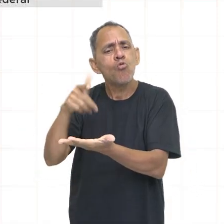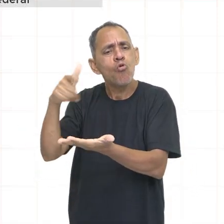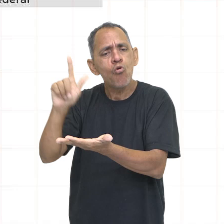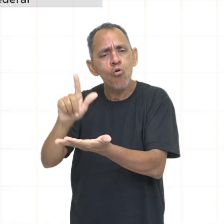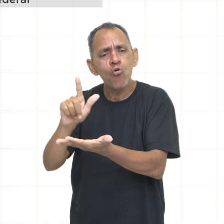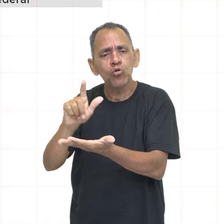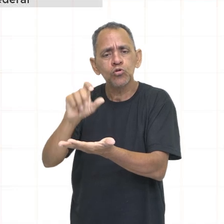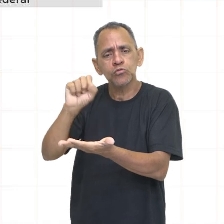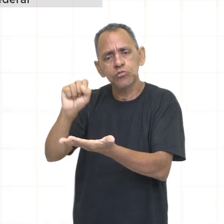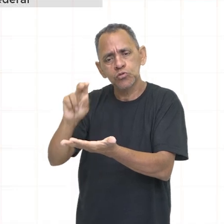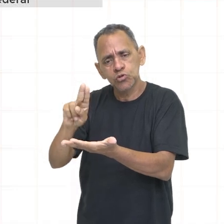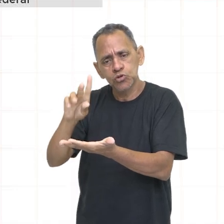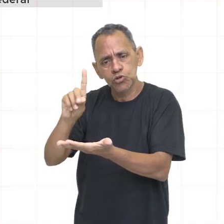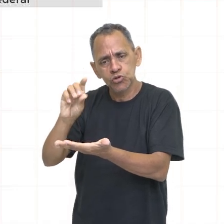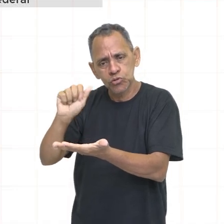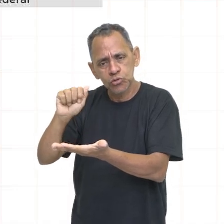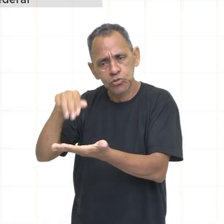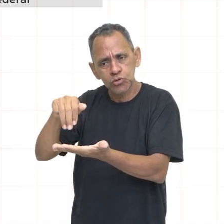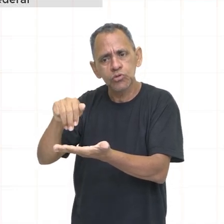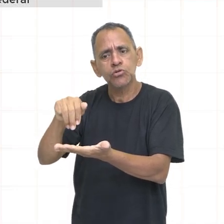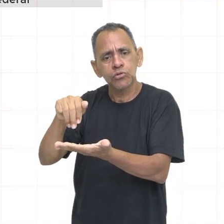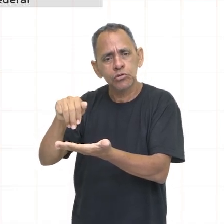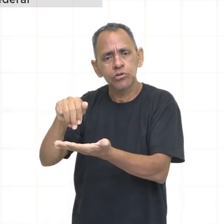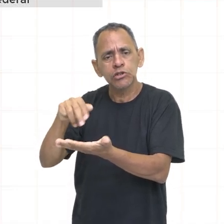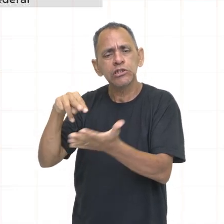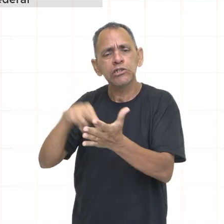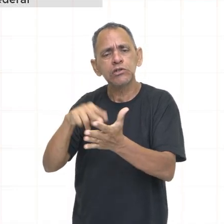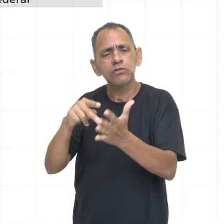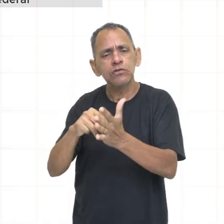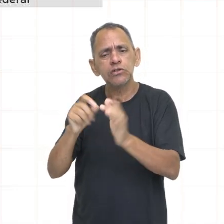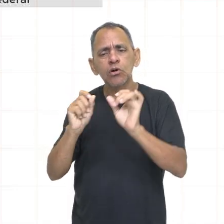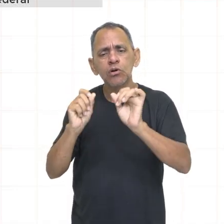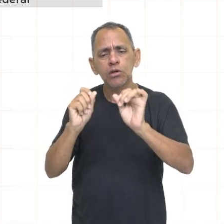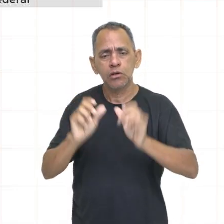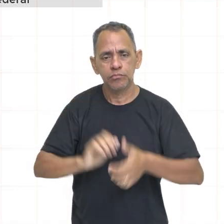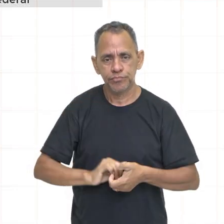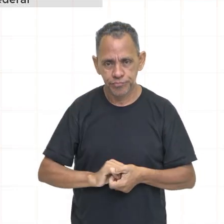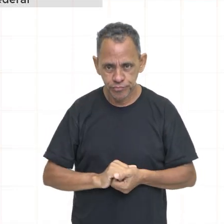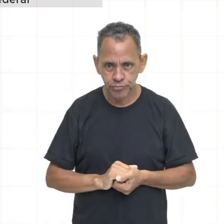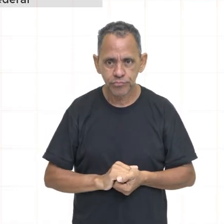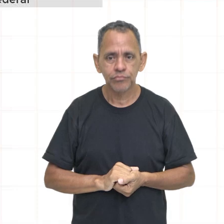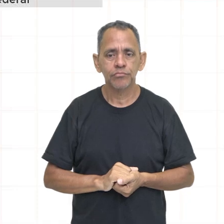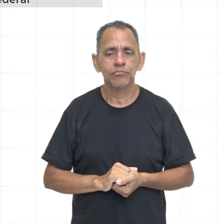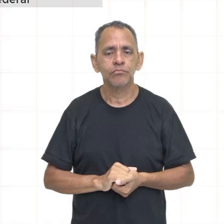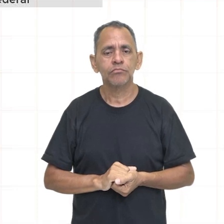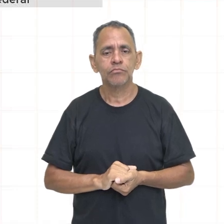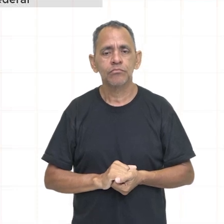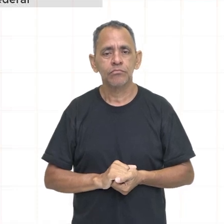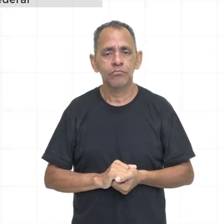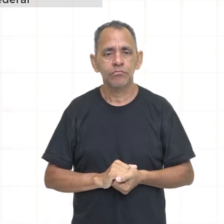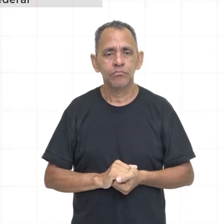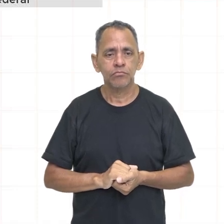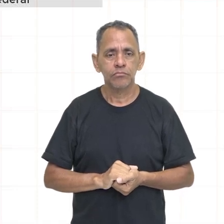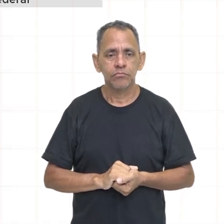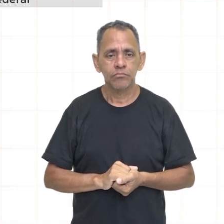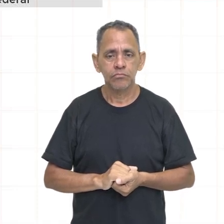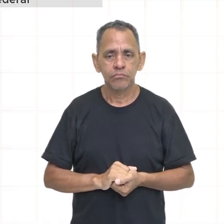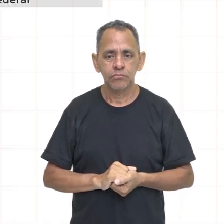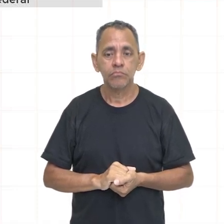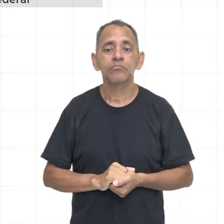é justamente a SUDAM. O que significa a SUDAM, professor? Superintendência